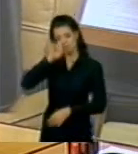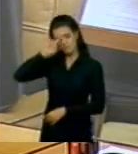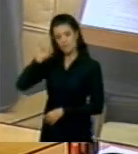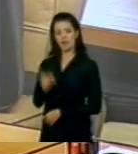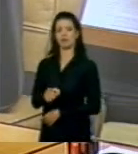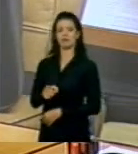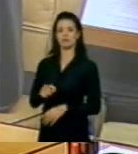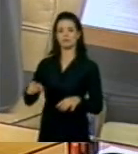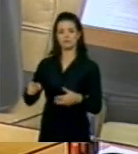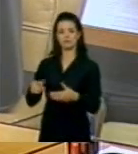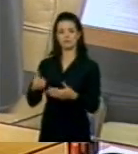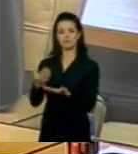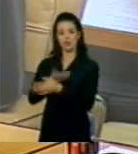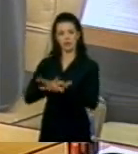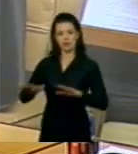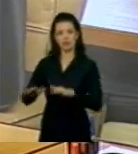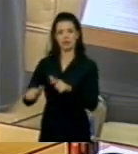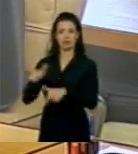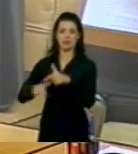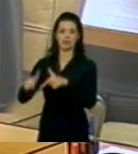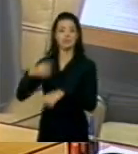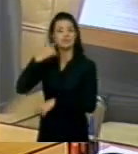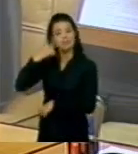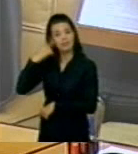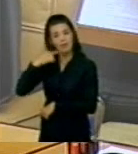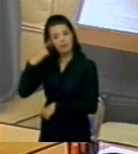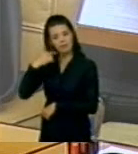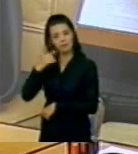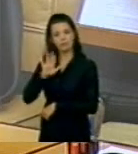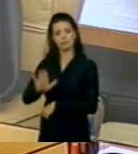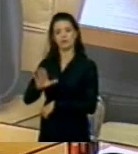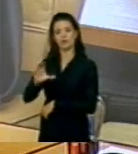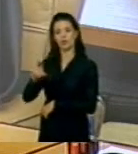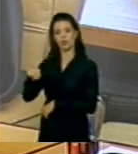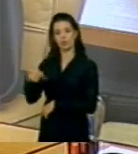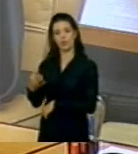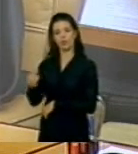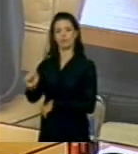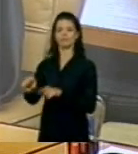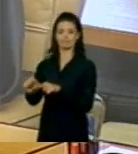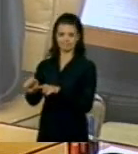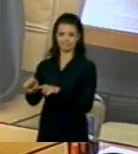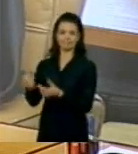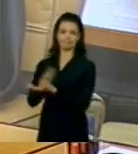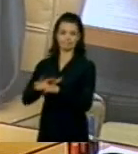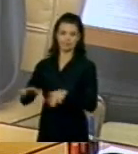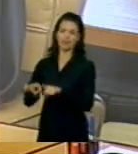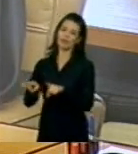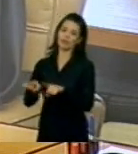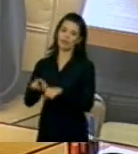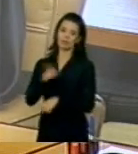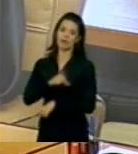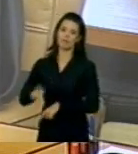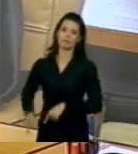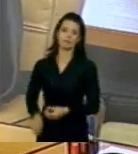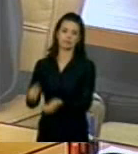do exercício do mandato de deputado federal de Eduardo Cunha e, por consequência, da função de presidente da Câmara